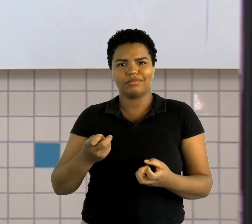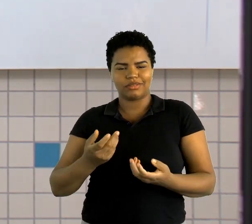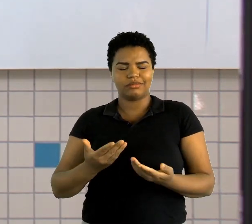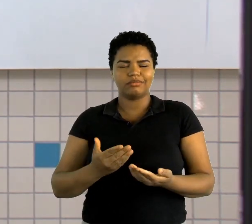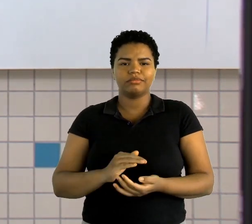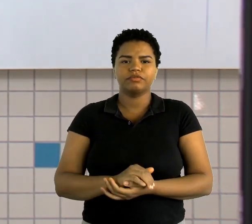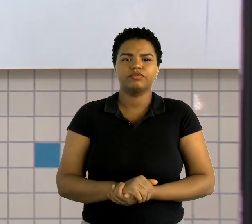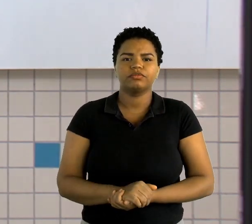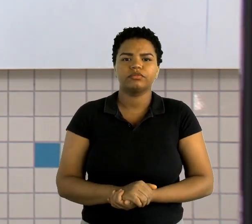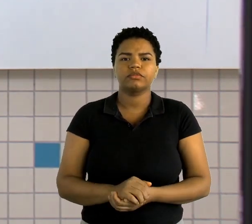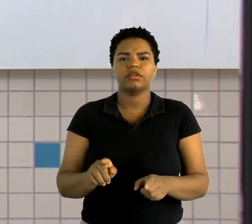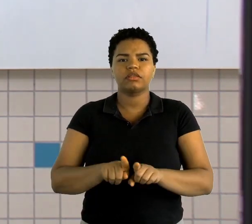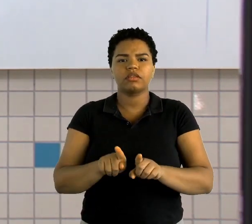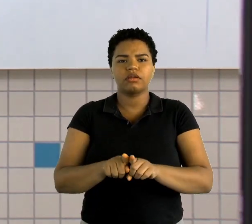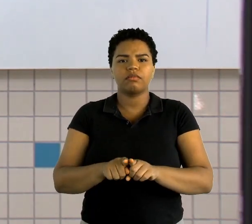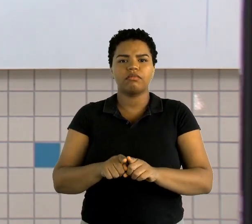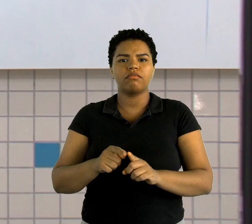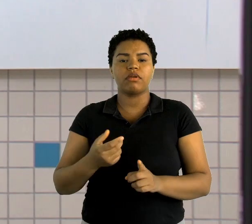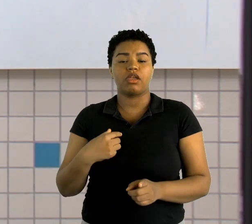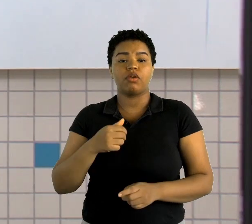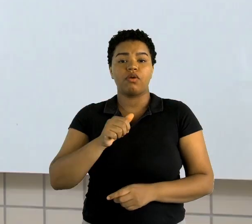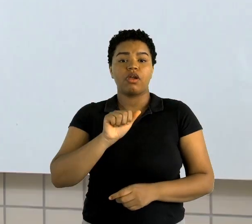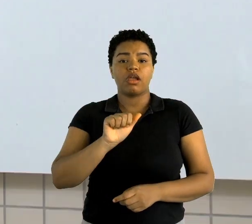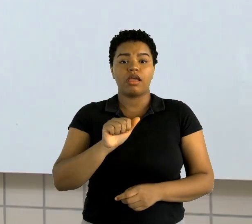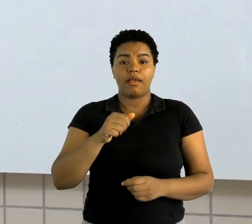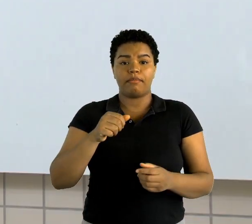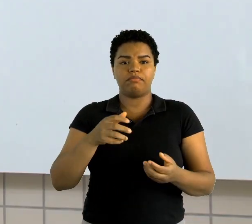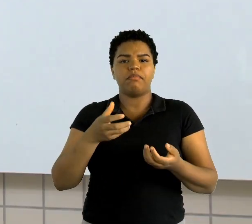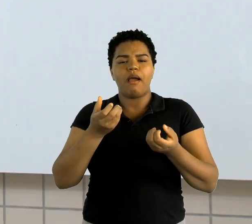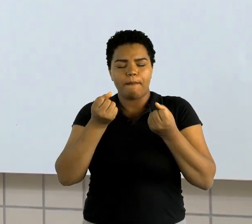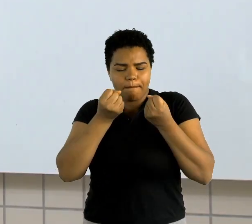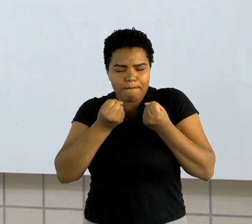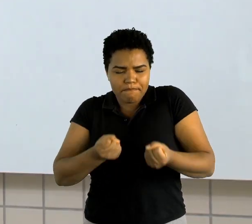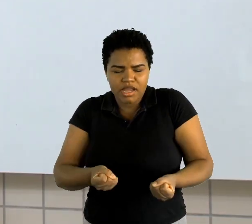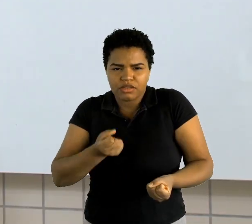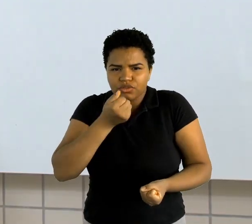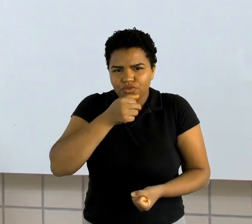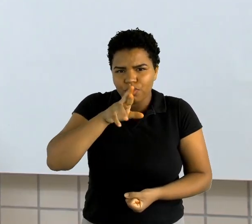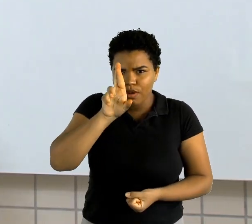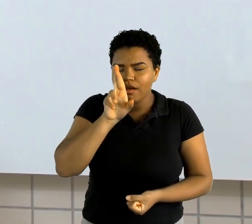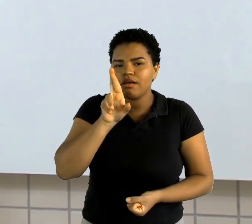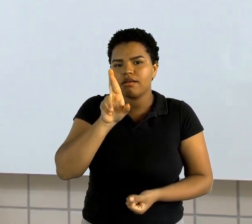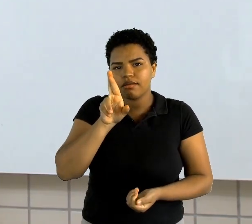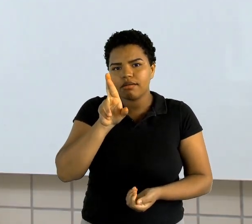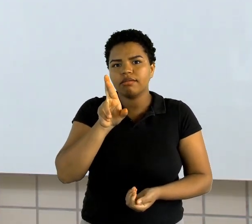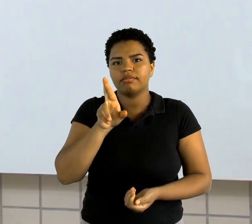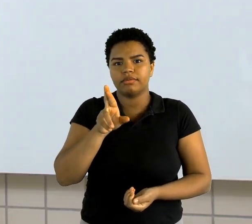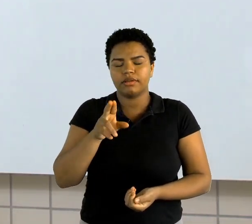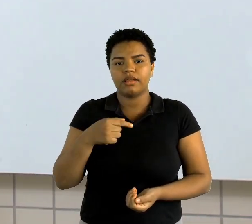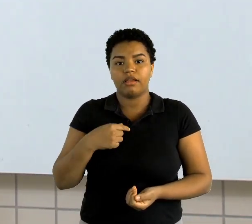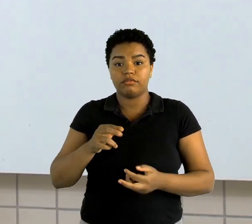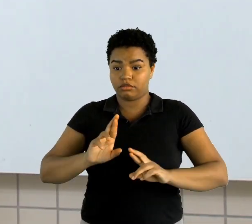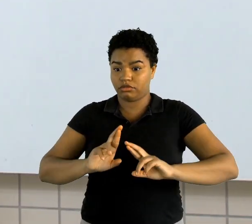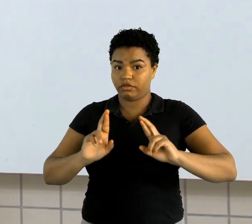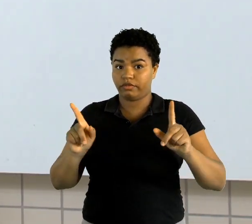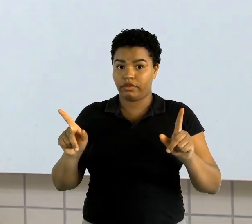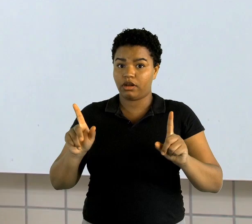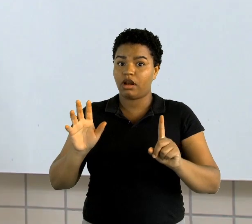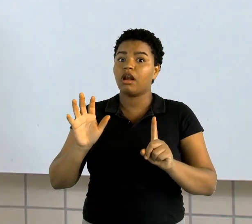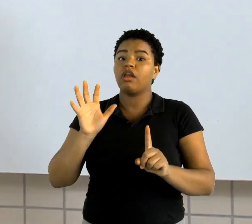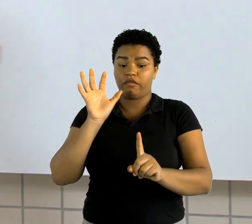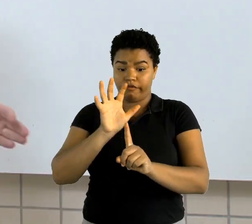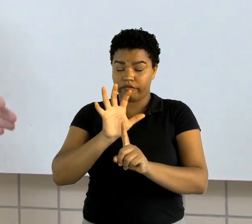e pressão atmosférica, que é o peso do ar. Bacana diferenciar fatores que influenciam